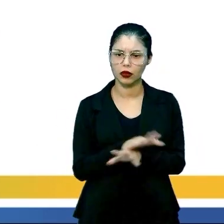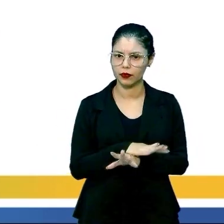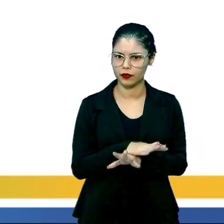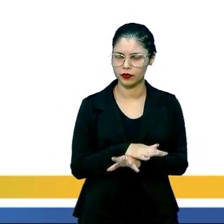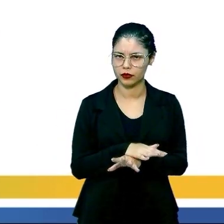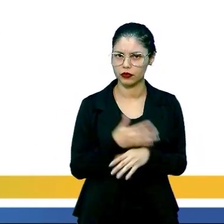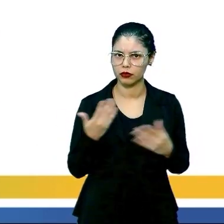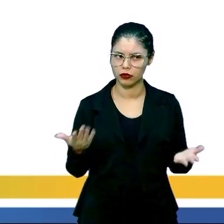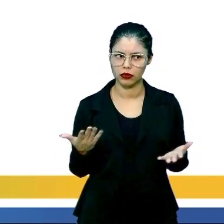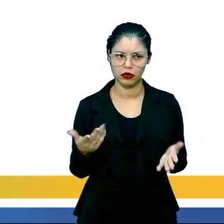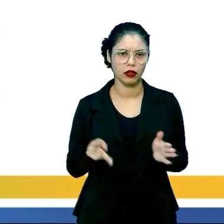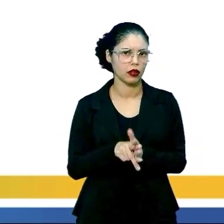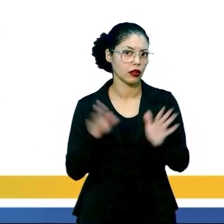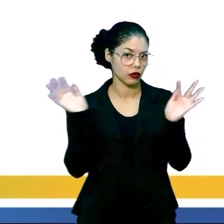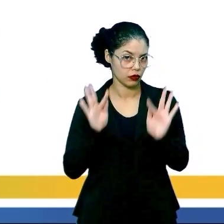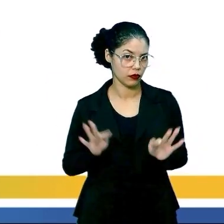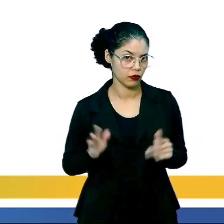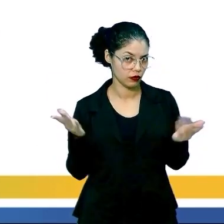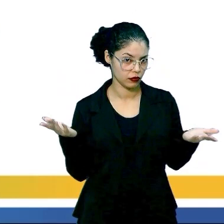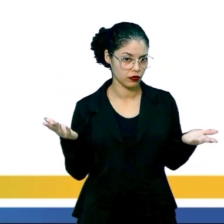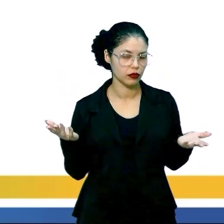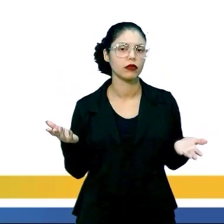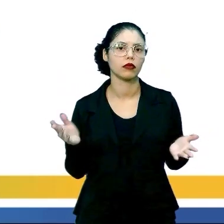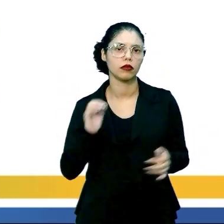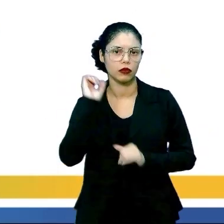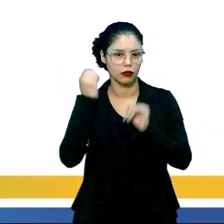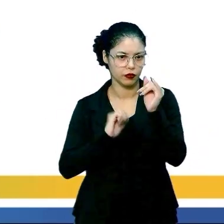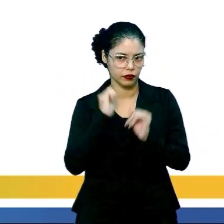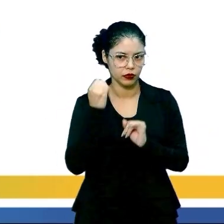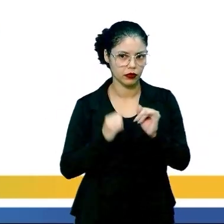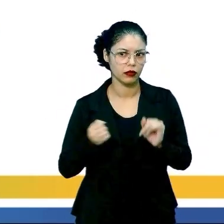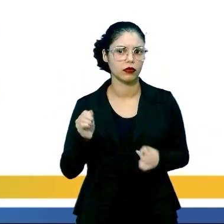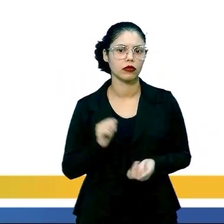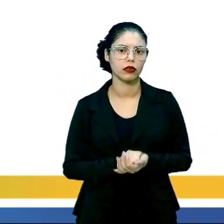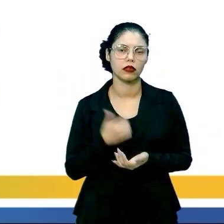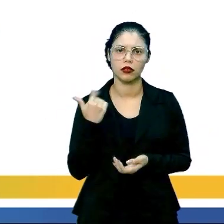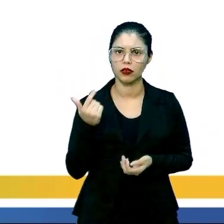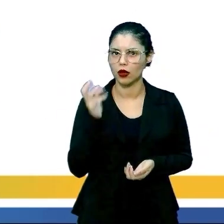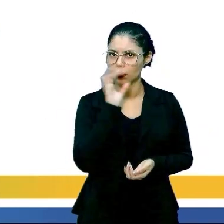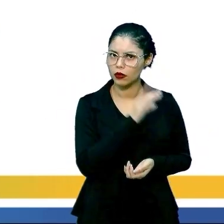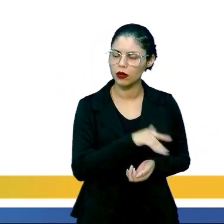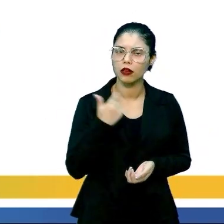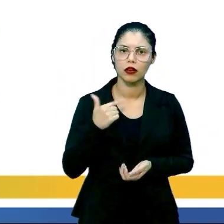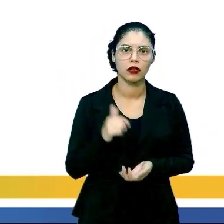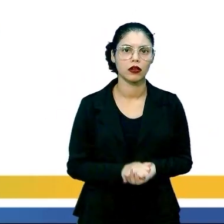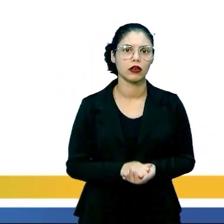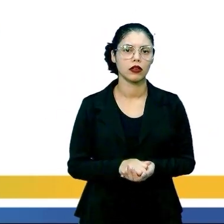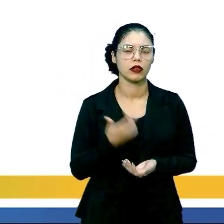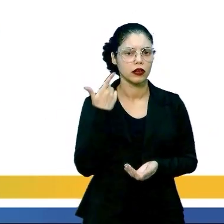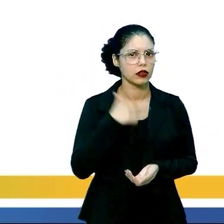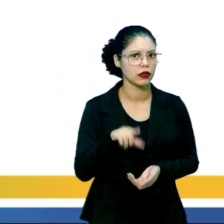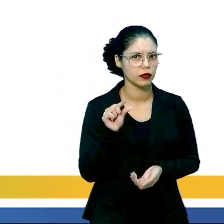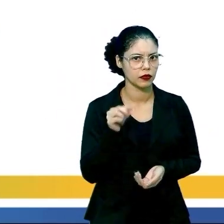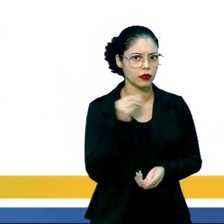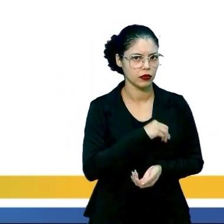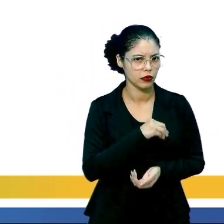trabalho monótono? Ele ficou super divertido, né? Nas fábricas, insalubres, quentes, trabalhando muito, ganhando